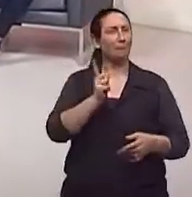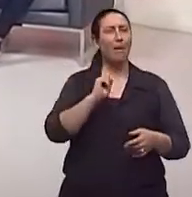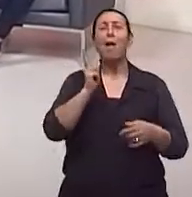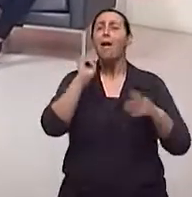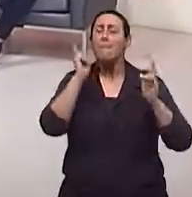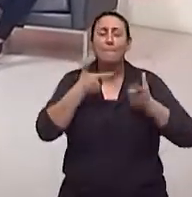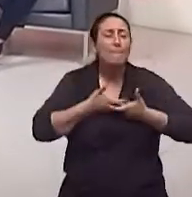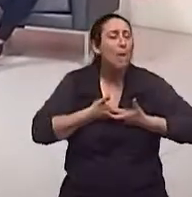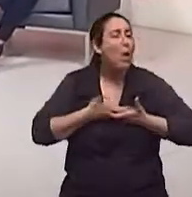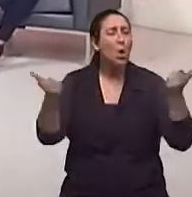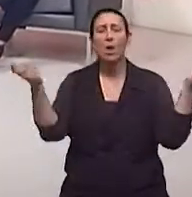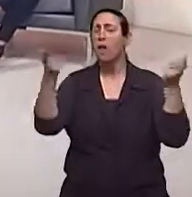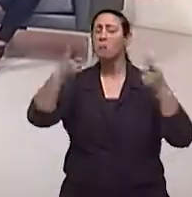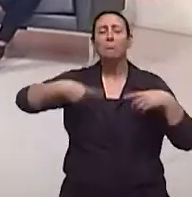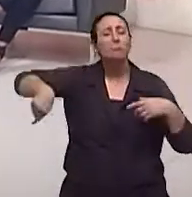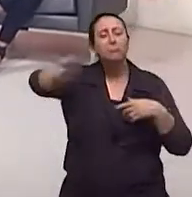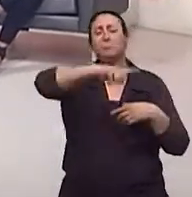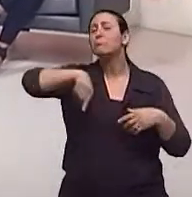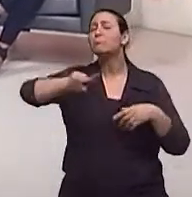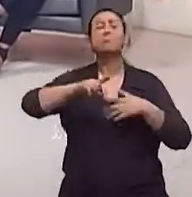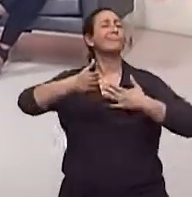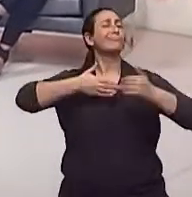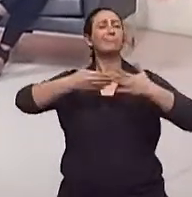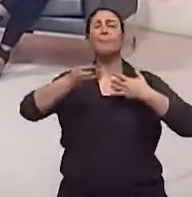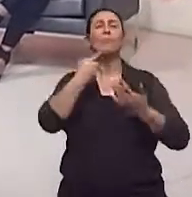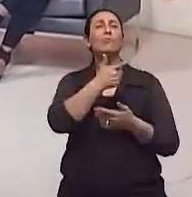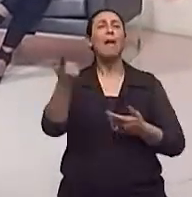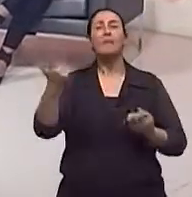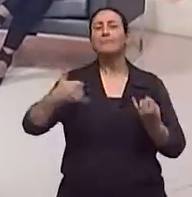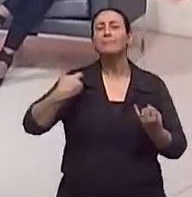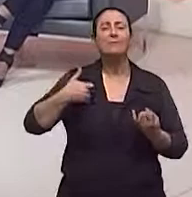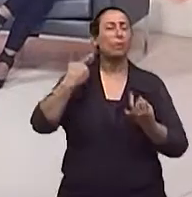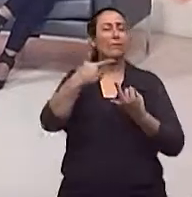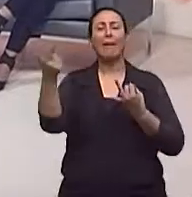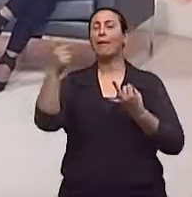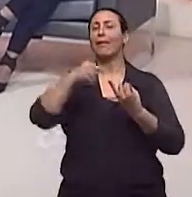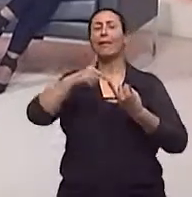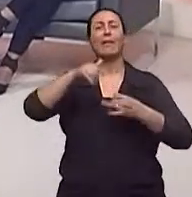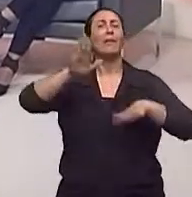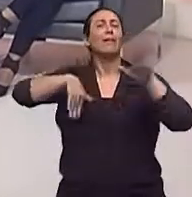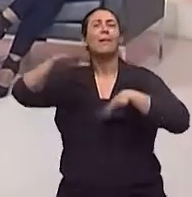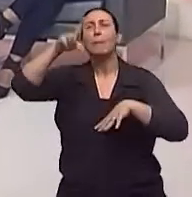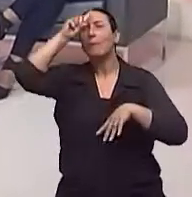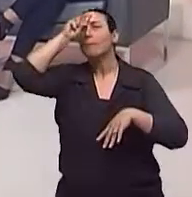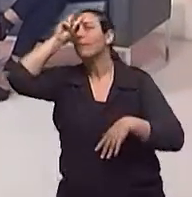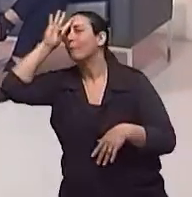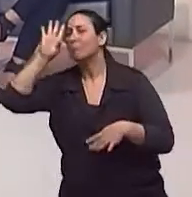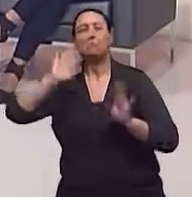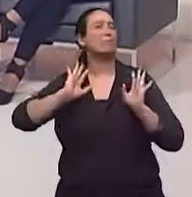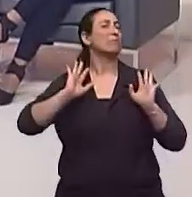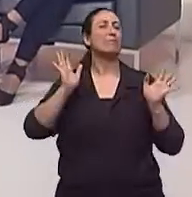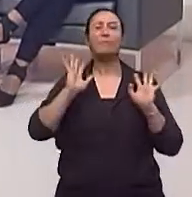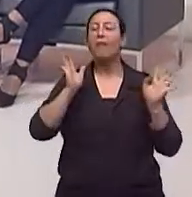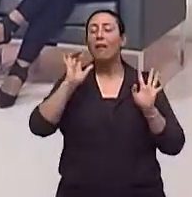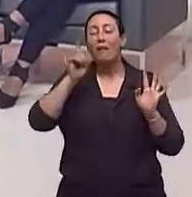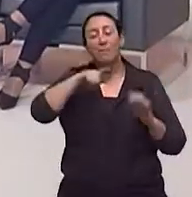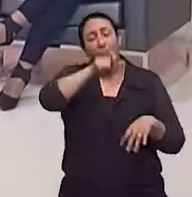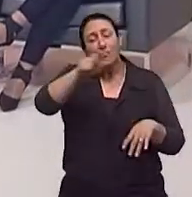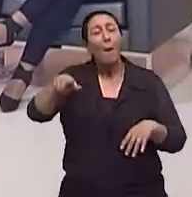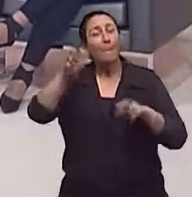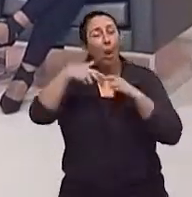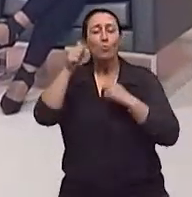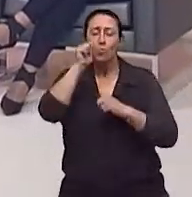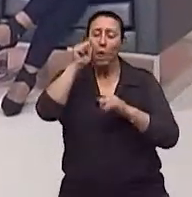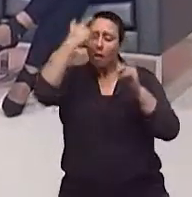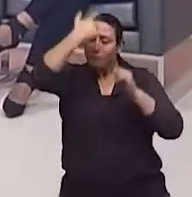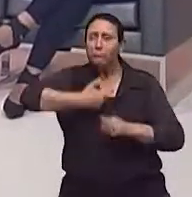nível sócio-econômico enfim escolaridade a gente é passível de sofrer violência pelo fato simples de sermos